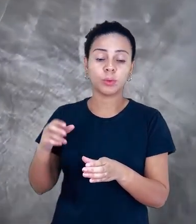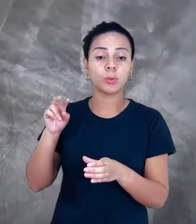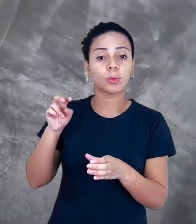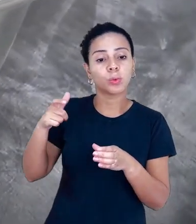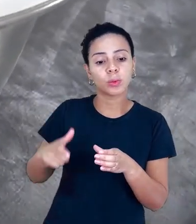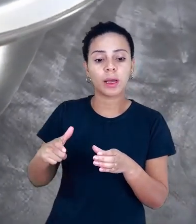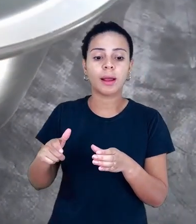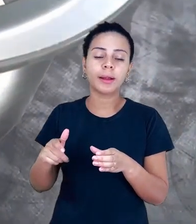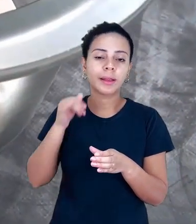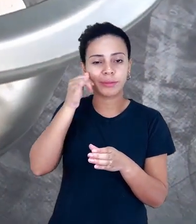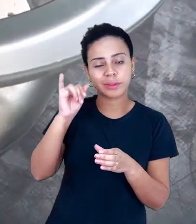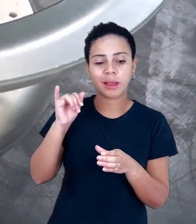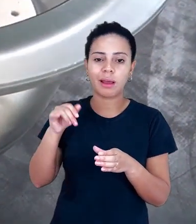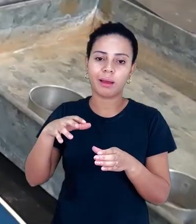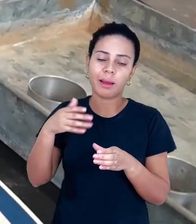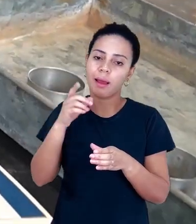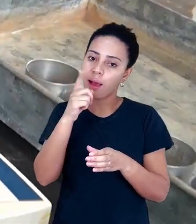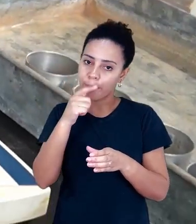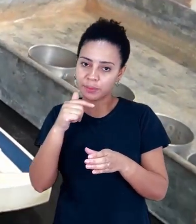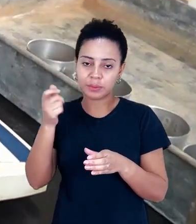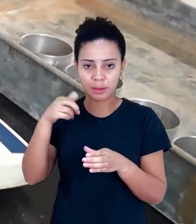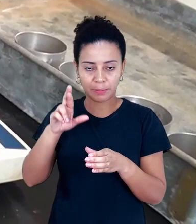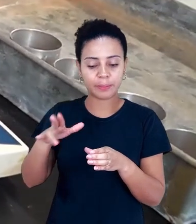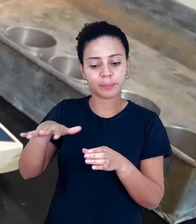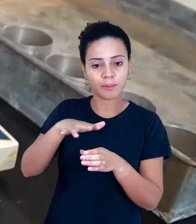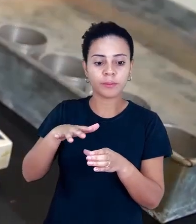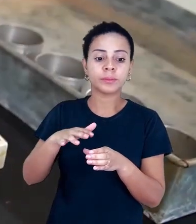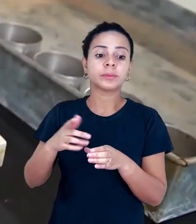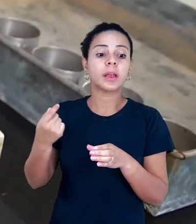evitar trocas de umidade com o meio. Quando as cápsulas